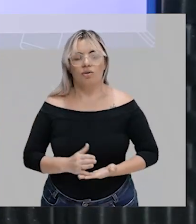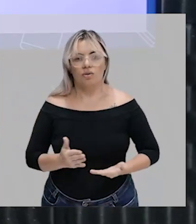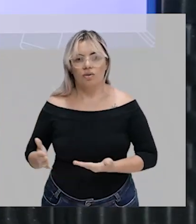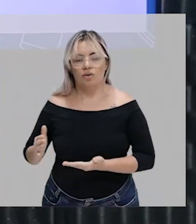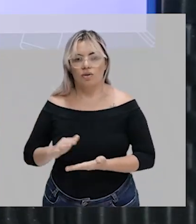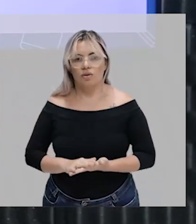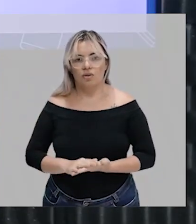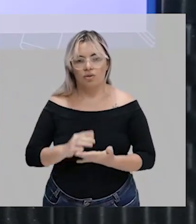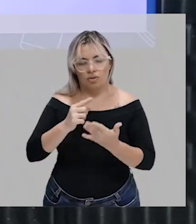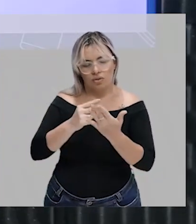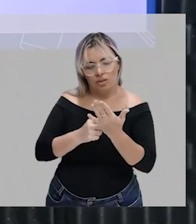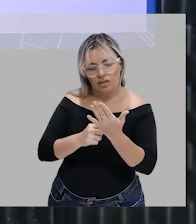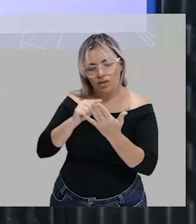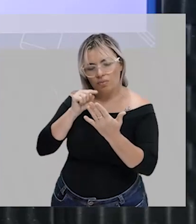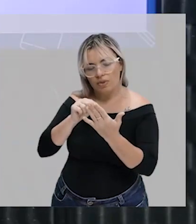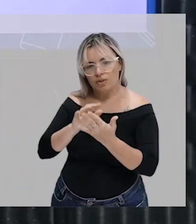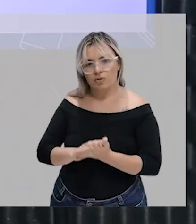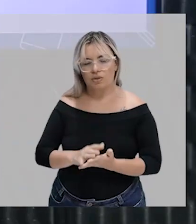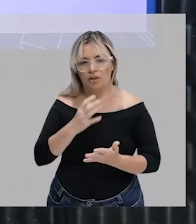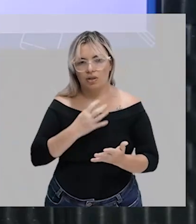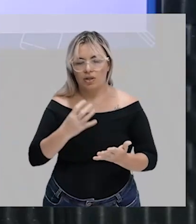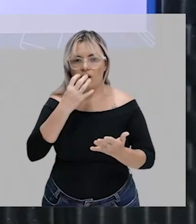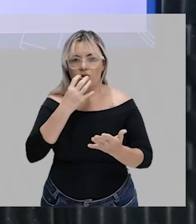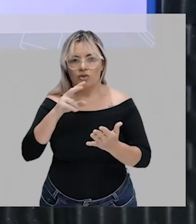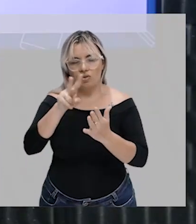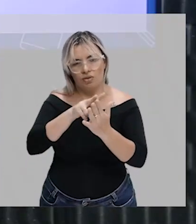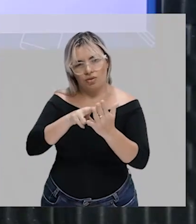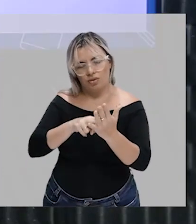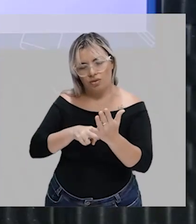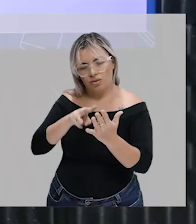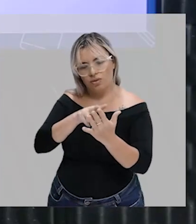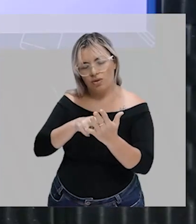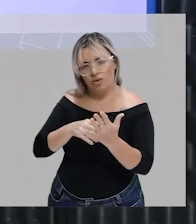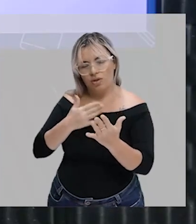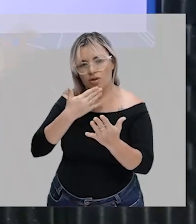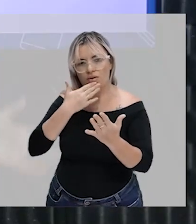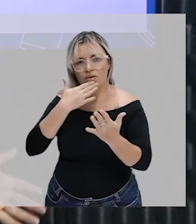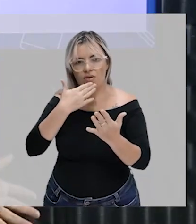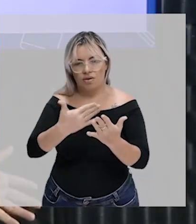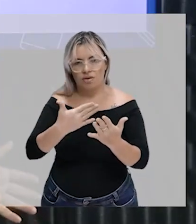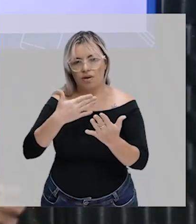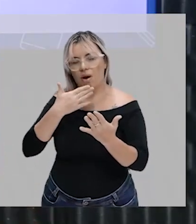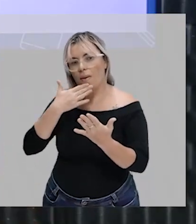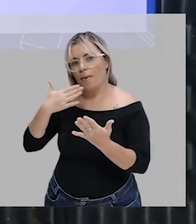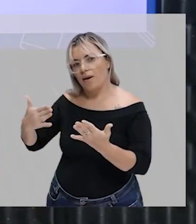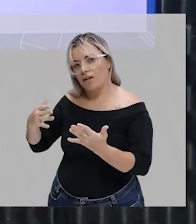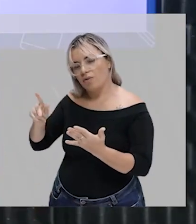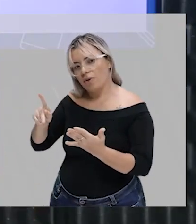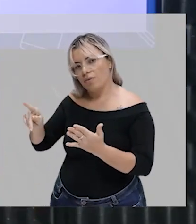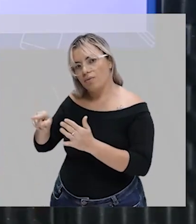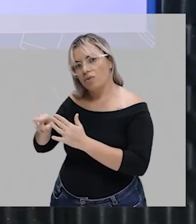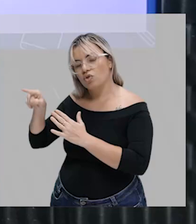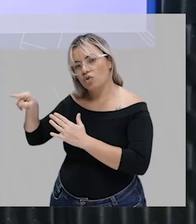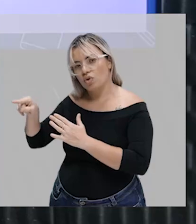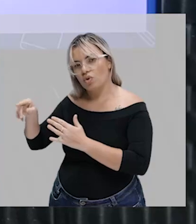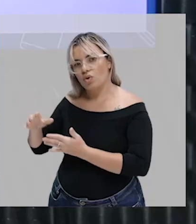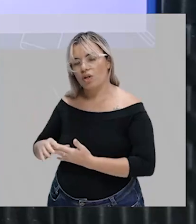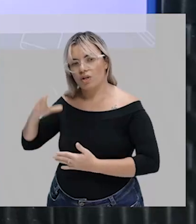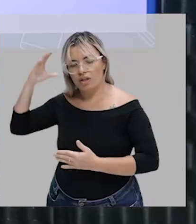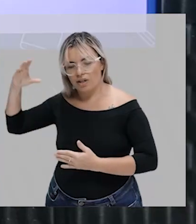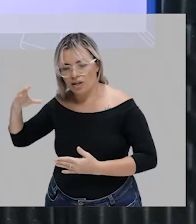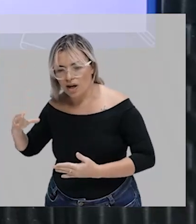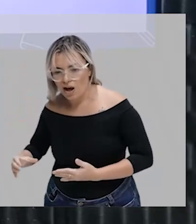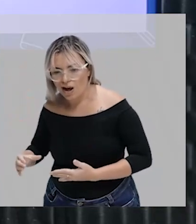e faço a leitura, tá? Aí eu peço para a professora Cacau, de português, fazer a mesma